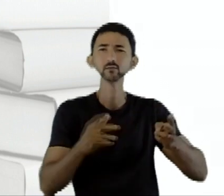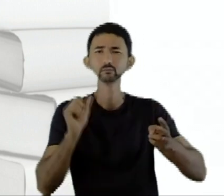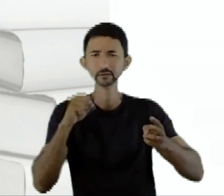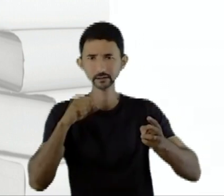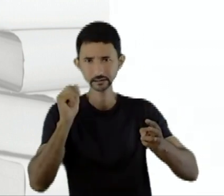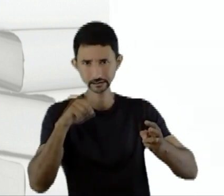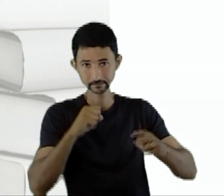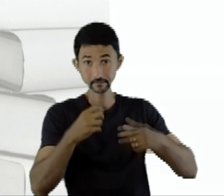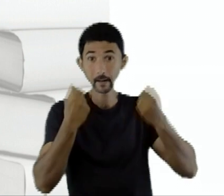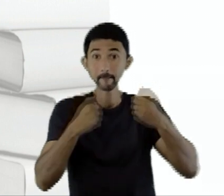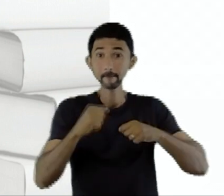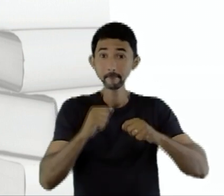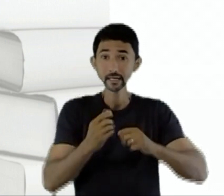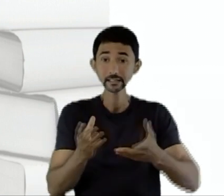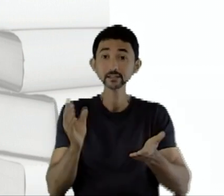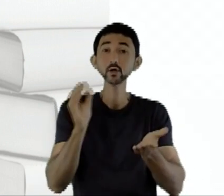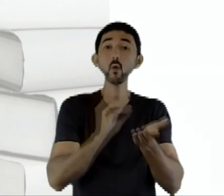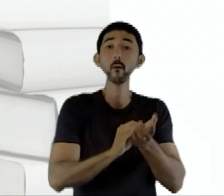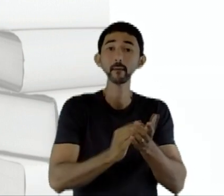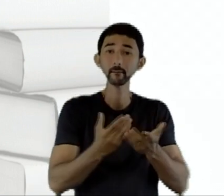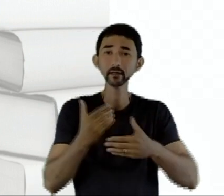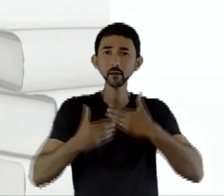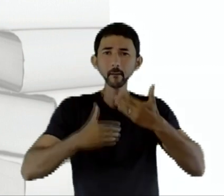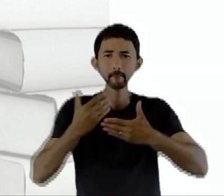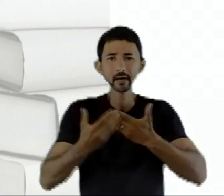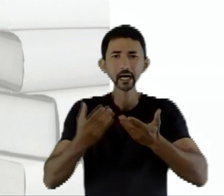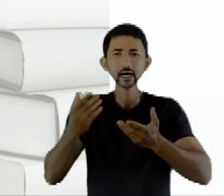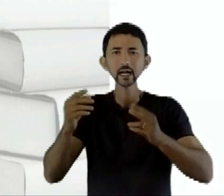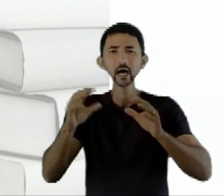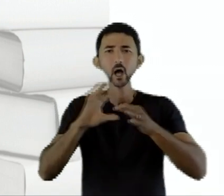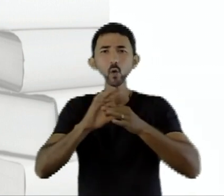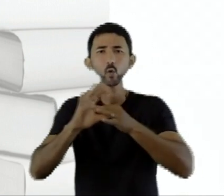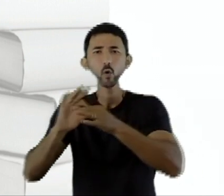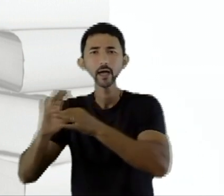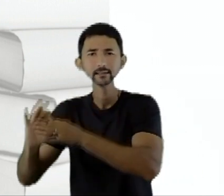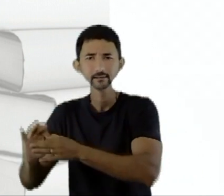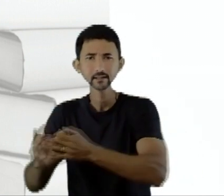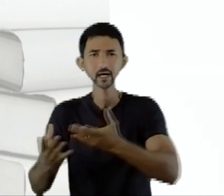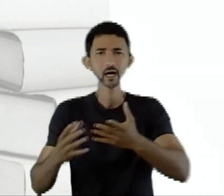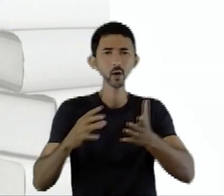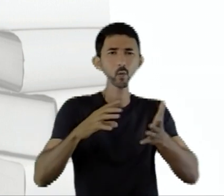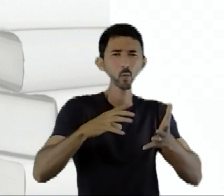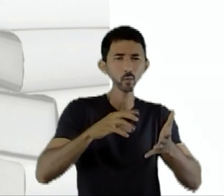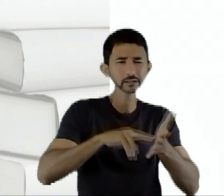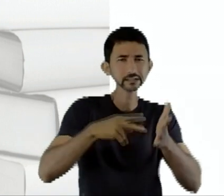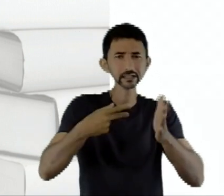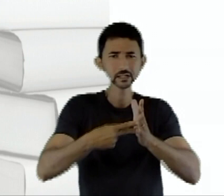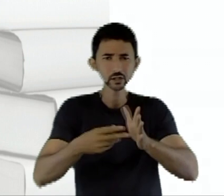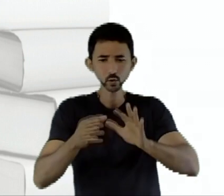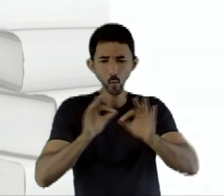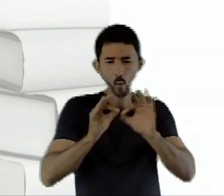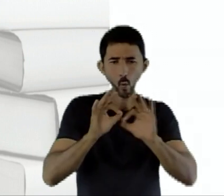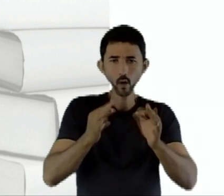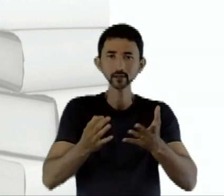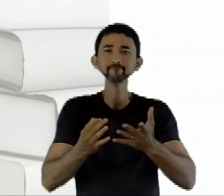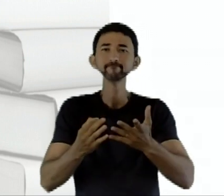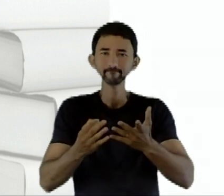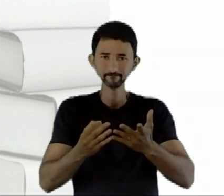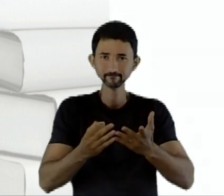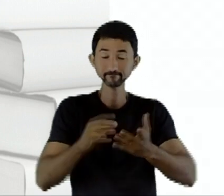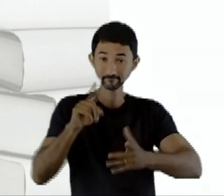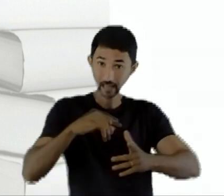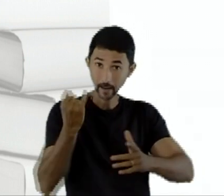quando eles precisam de complemento, para que a coesão e o sentido estejam adequados, é